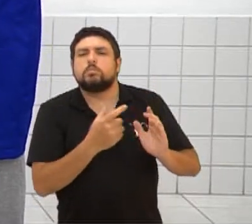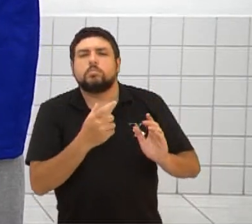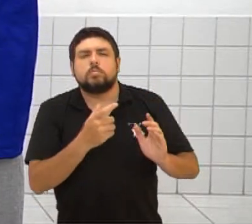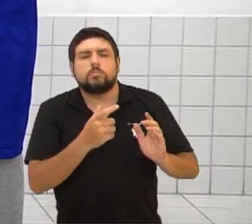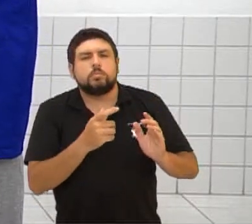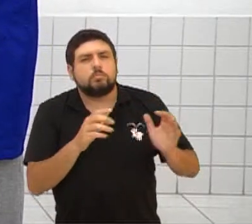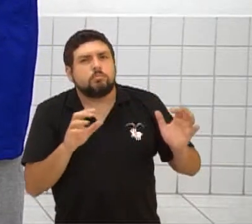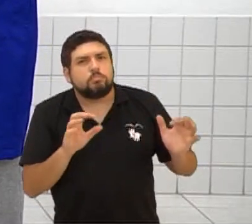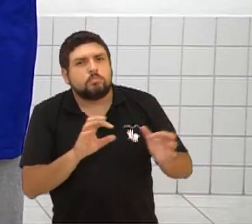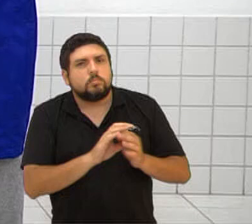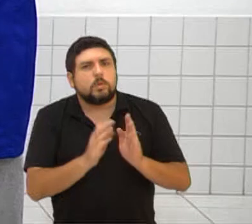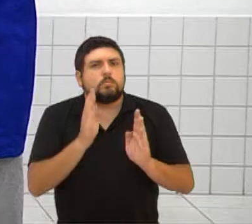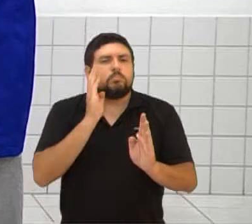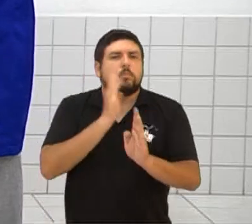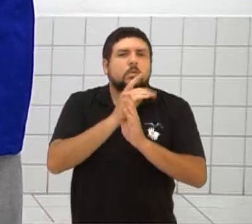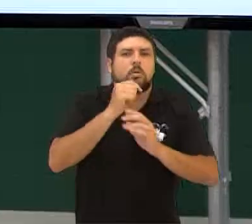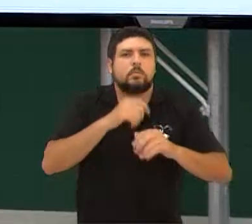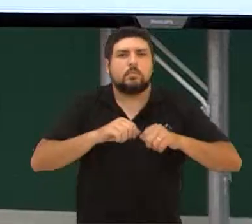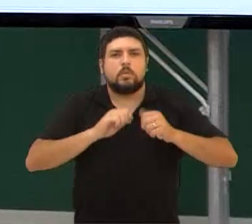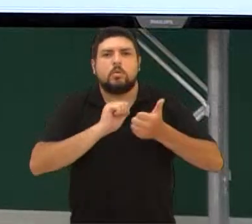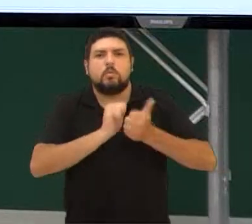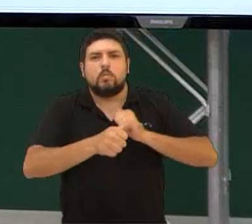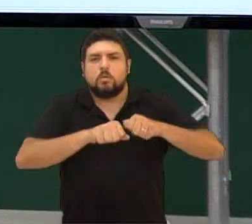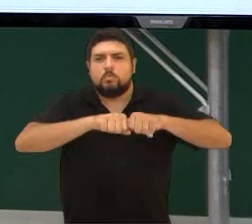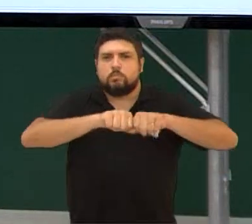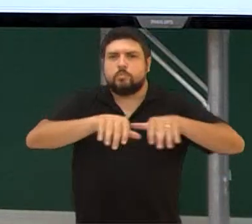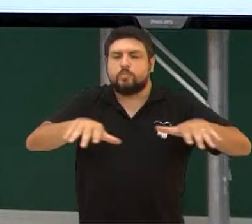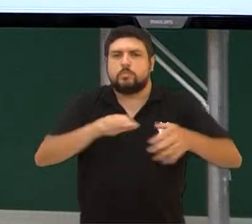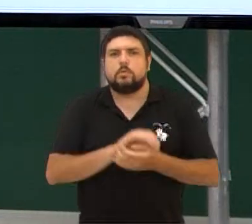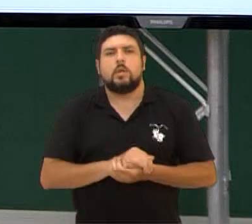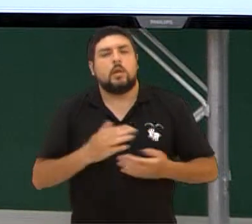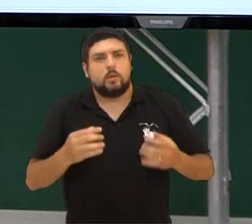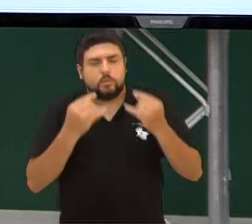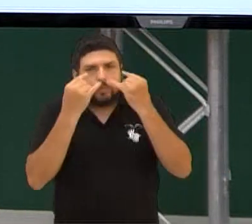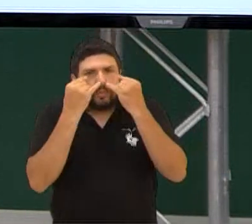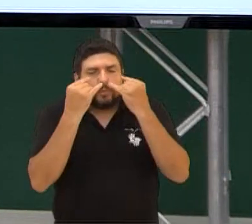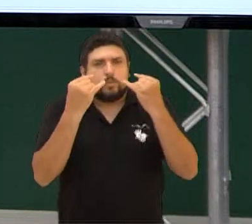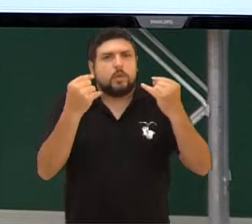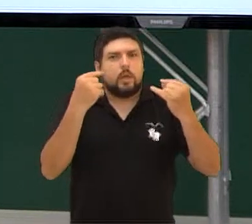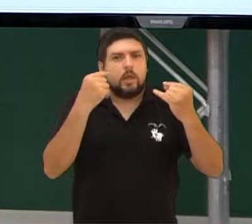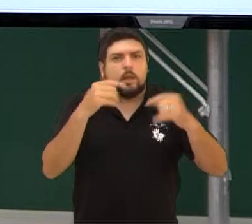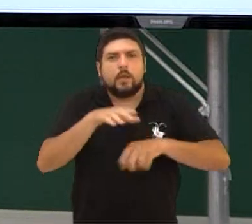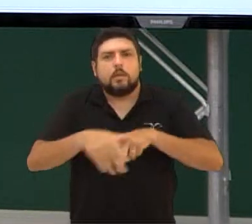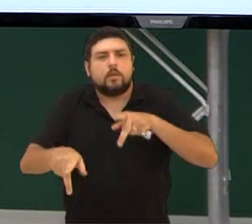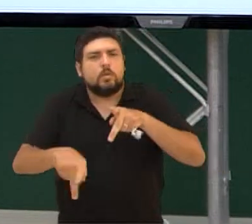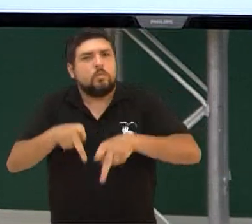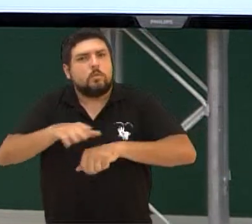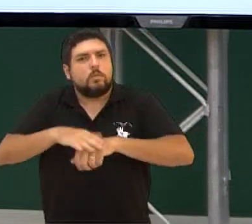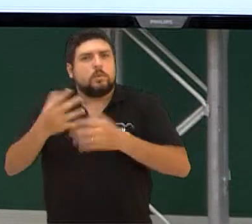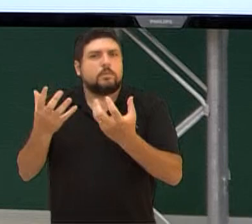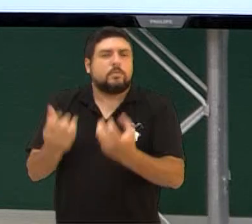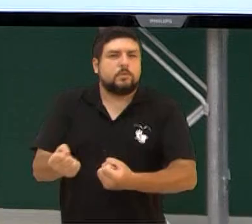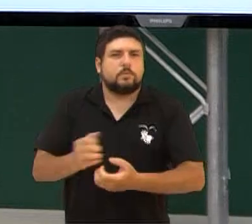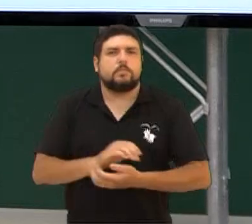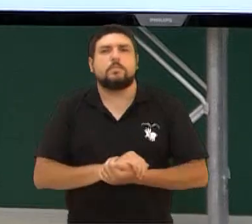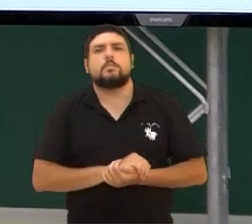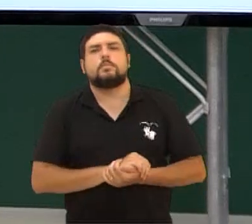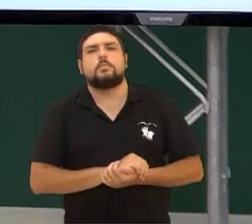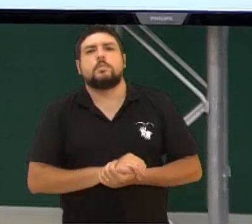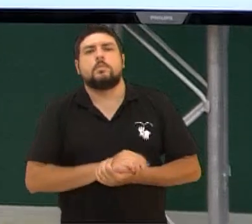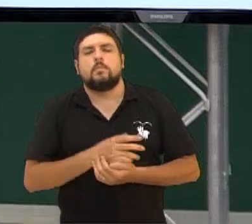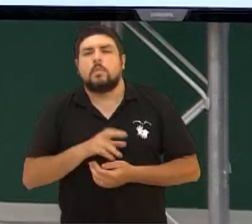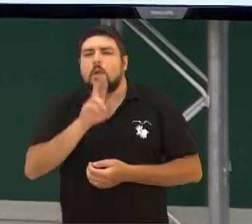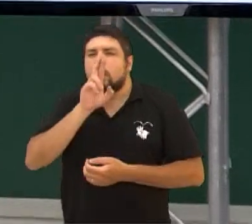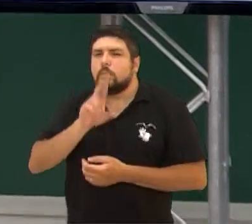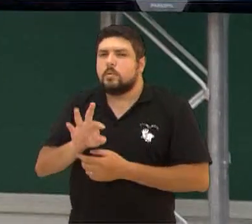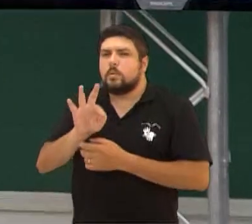da espetacularização, né? Quando o esporte se torna espetáculo, ele começa a ser mais aceito. Então, só respondendo aqui a Tatiane